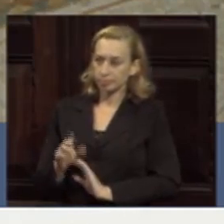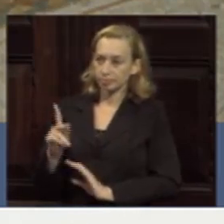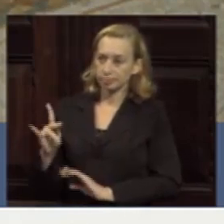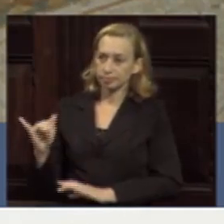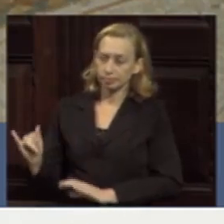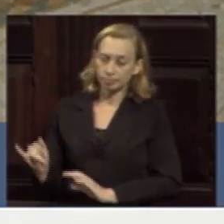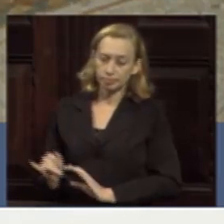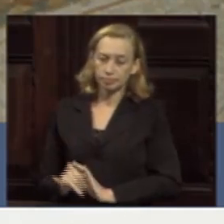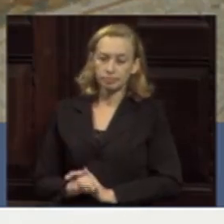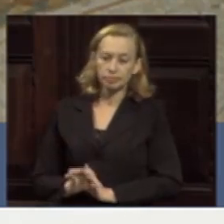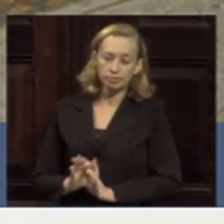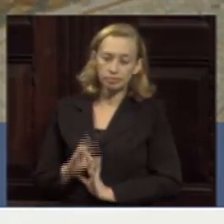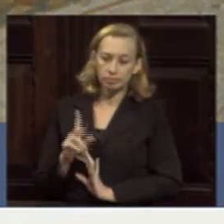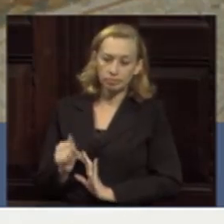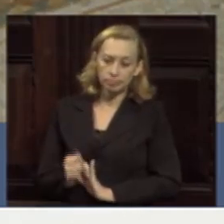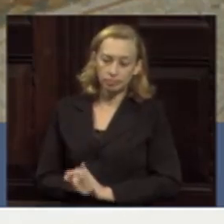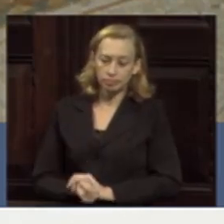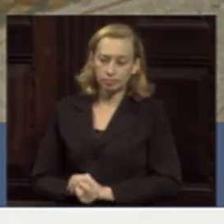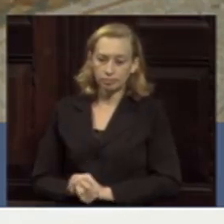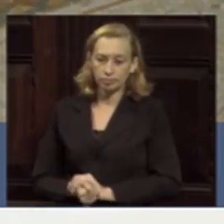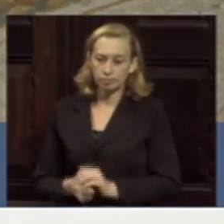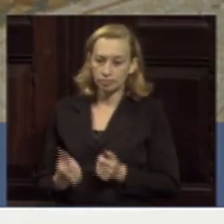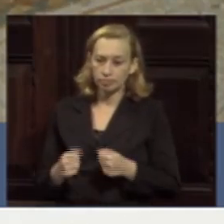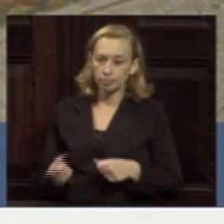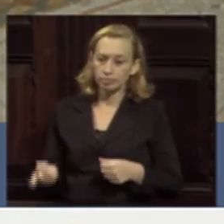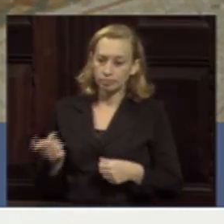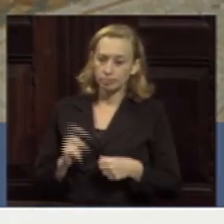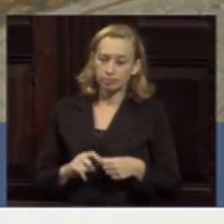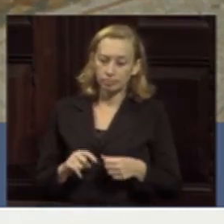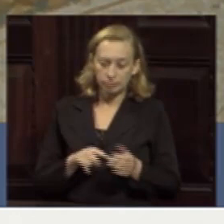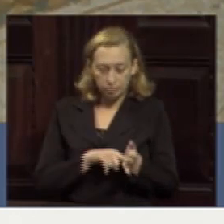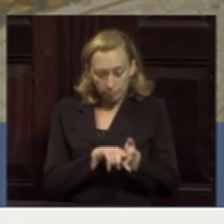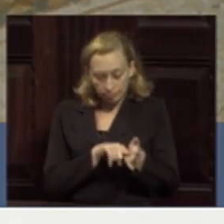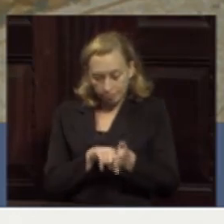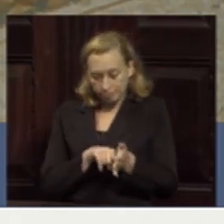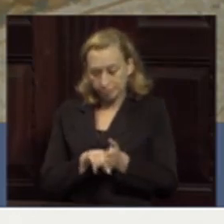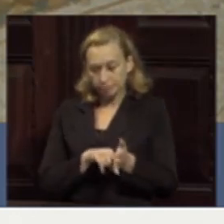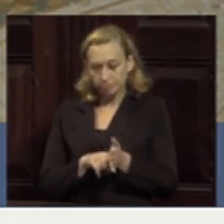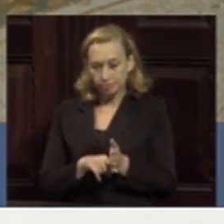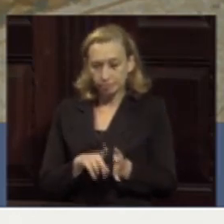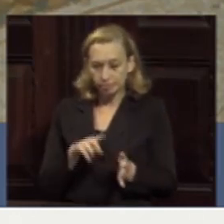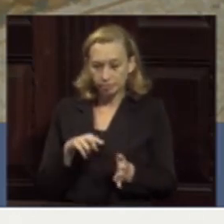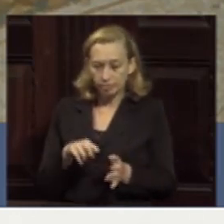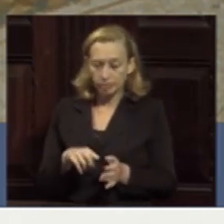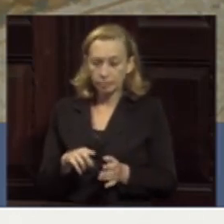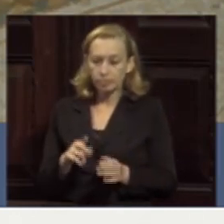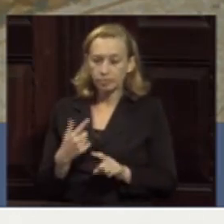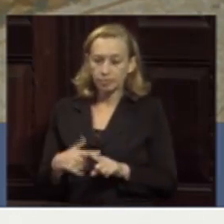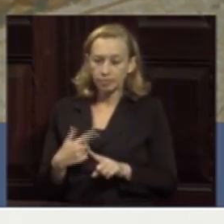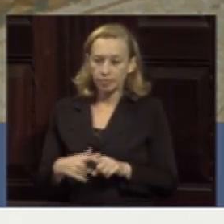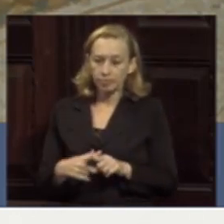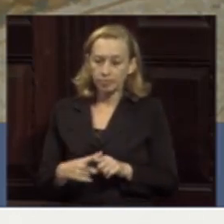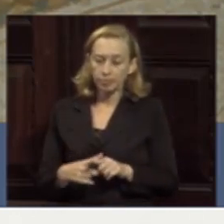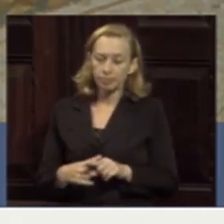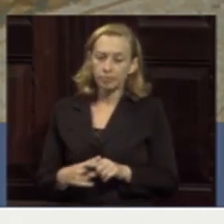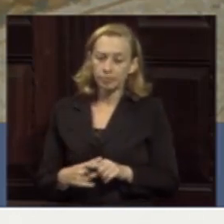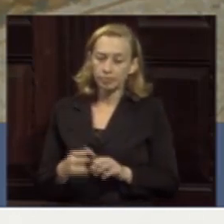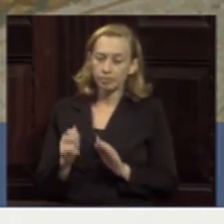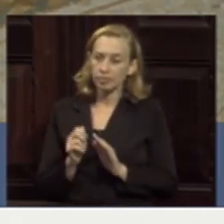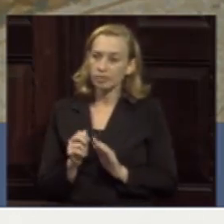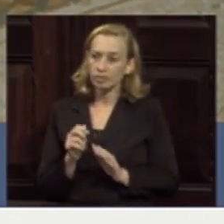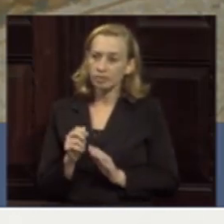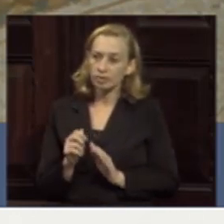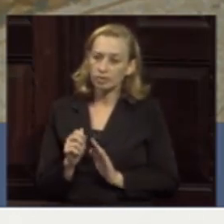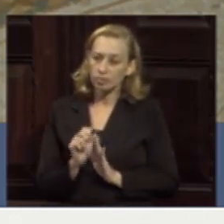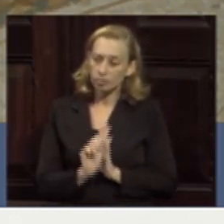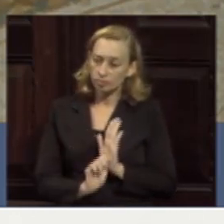preciso que o relatório volte para a apreciação desta casa, porque no relatório da CPI sobre o estupro